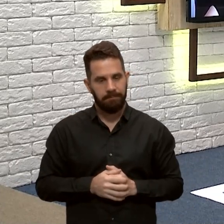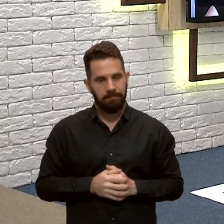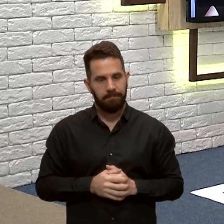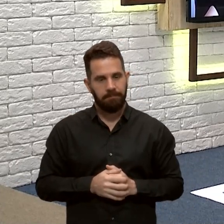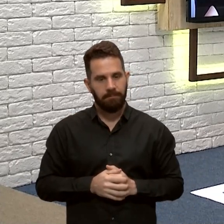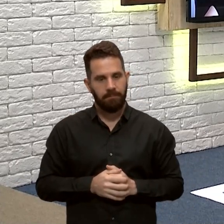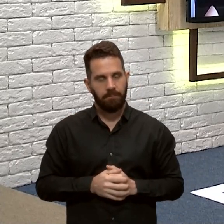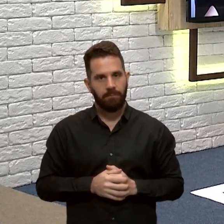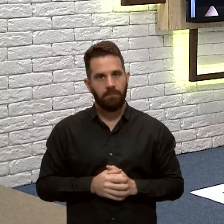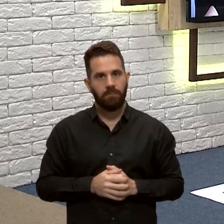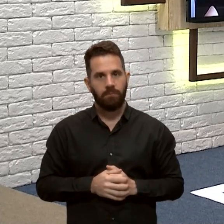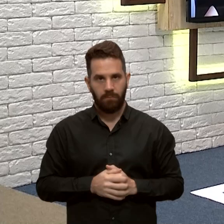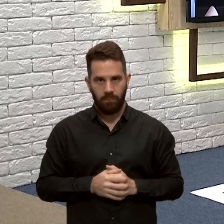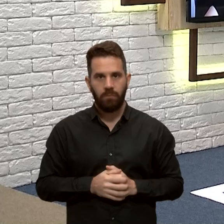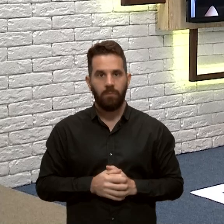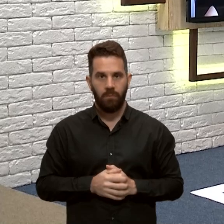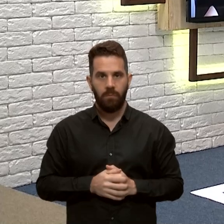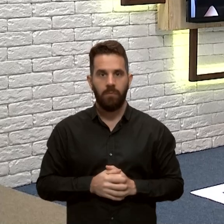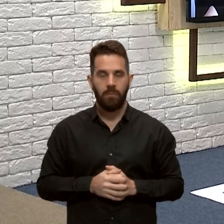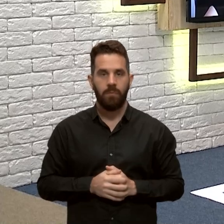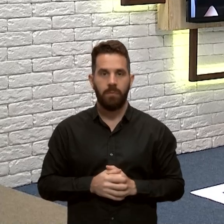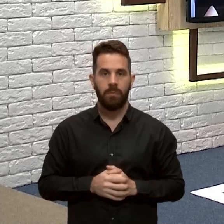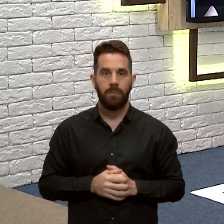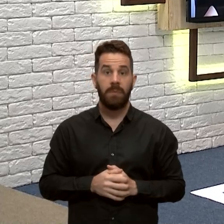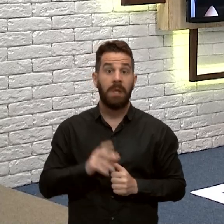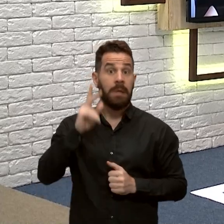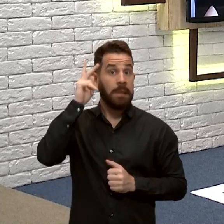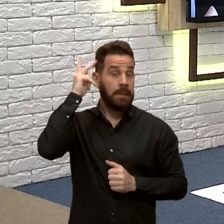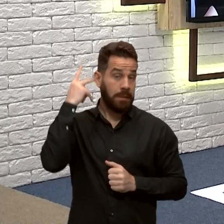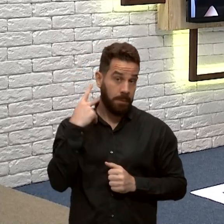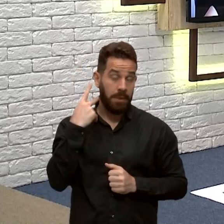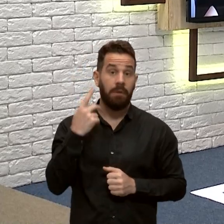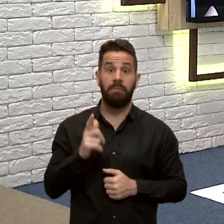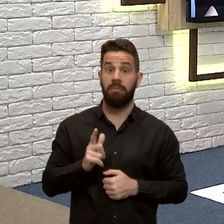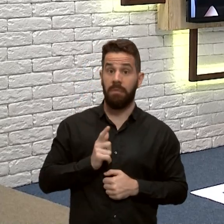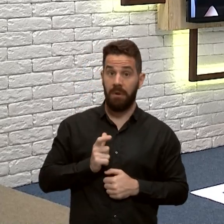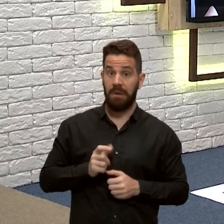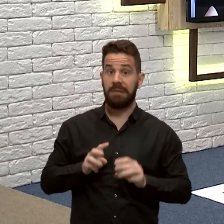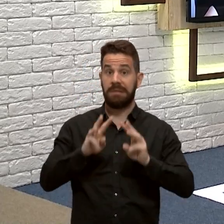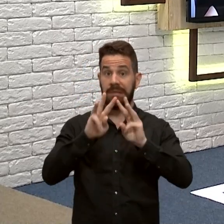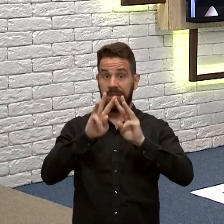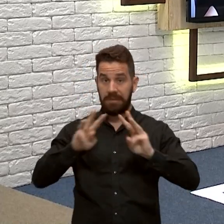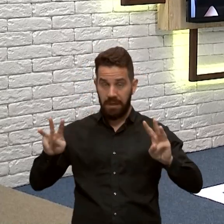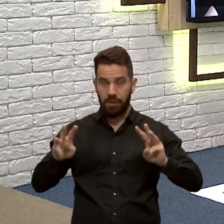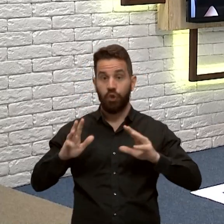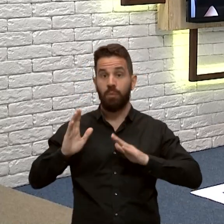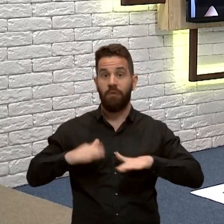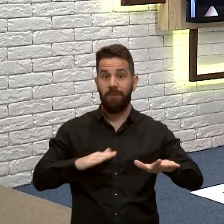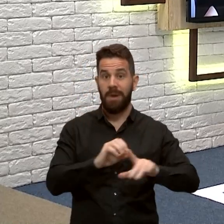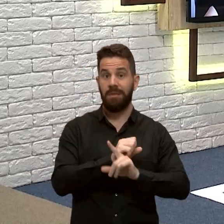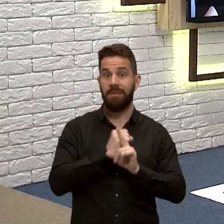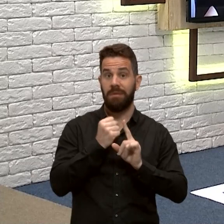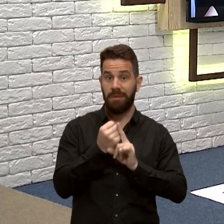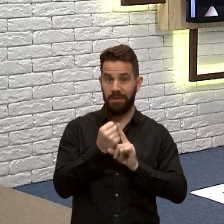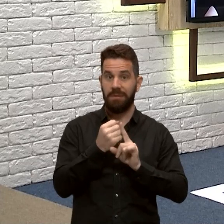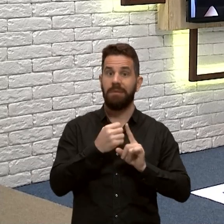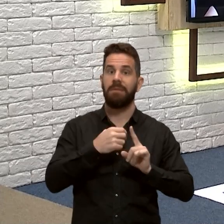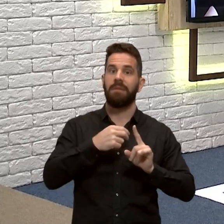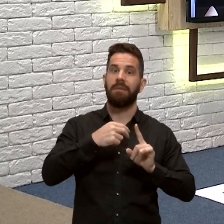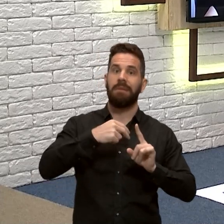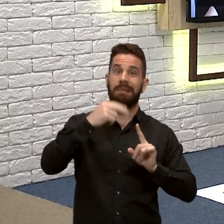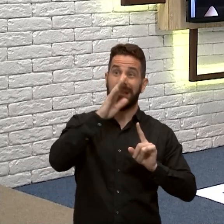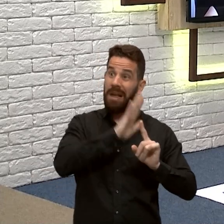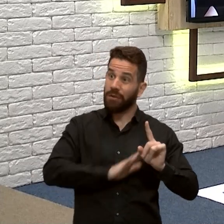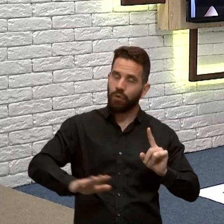Camila, a gente tem um movimento, o site do Movimento Nacional de Direitos Humanos, né?